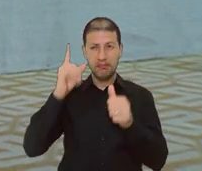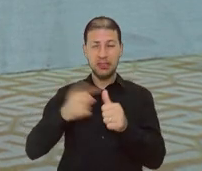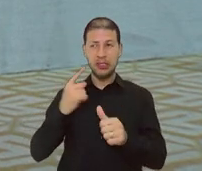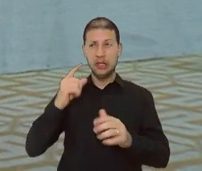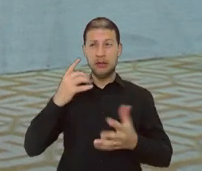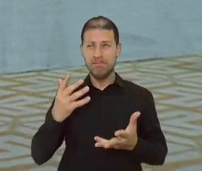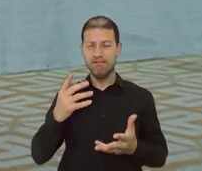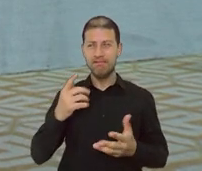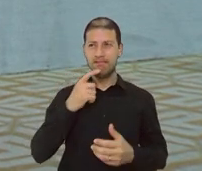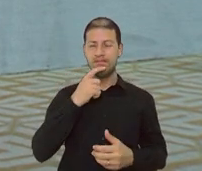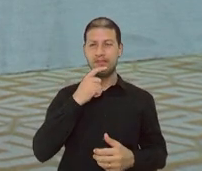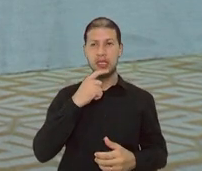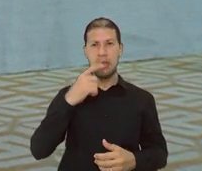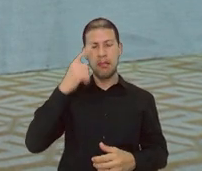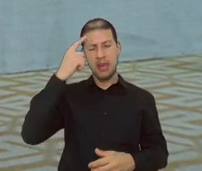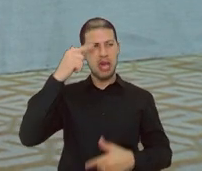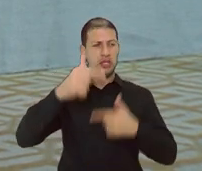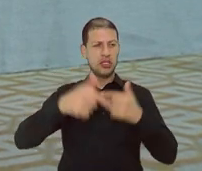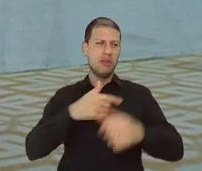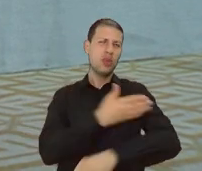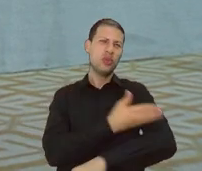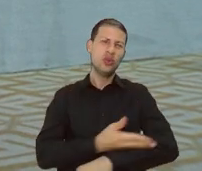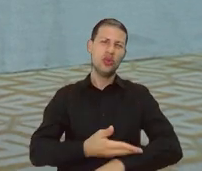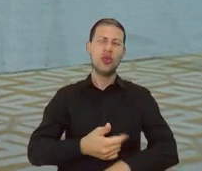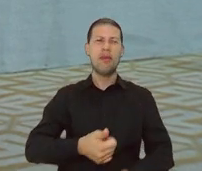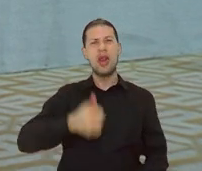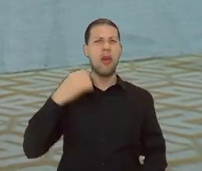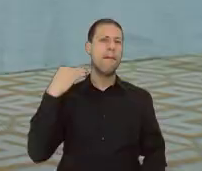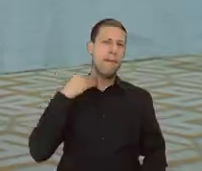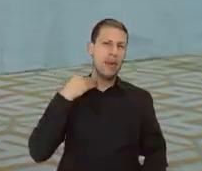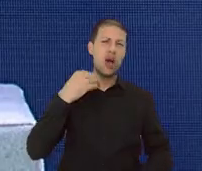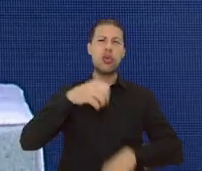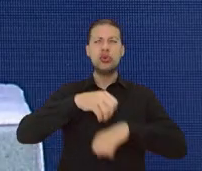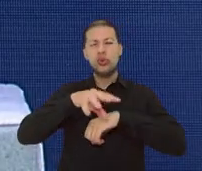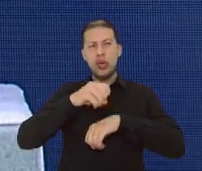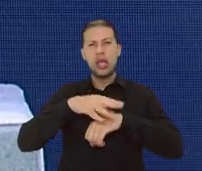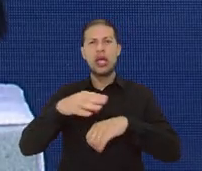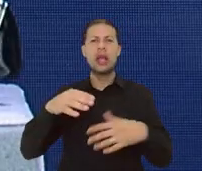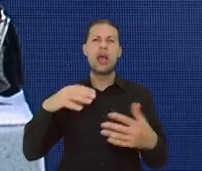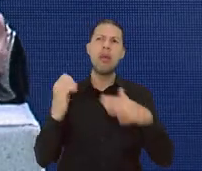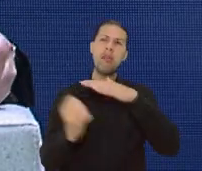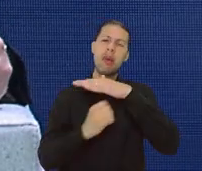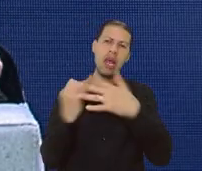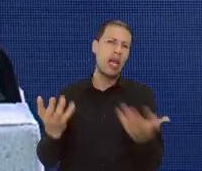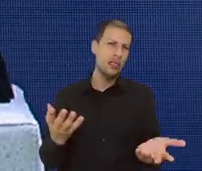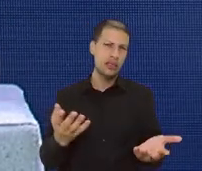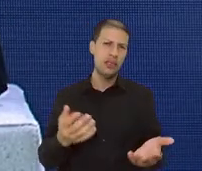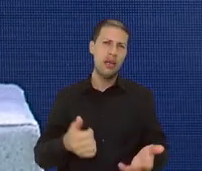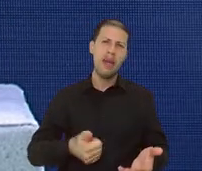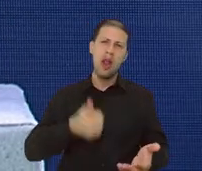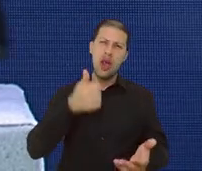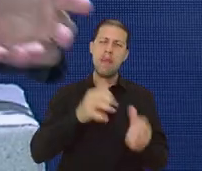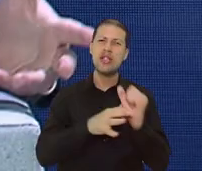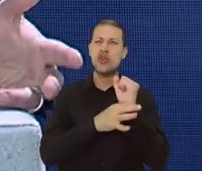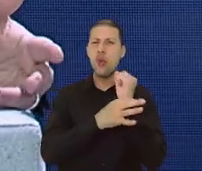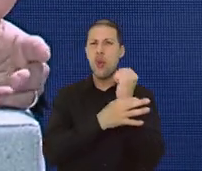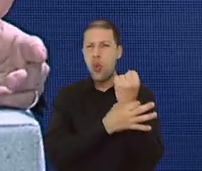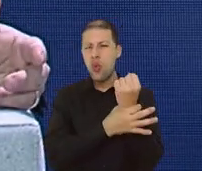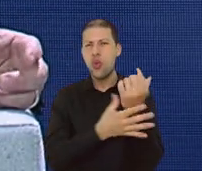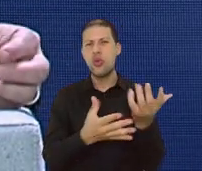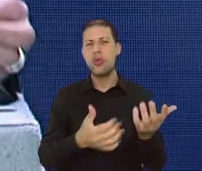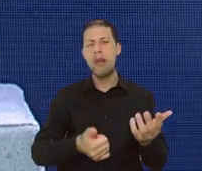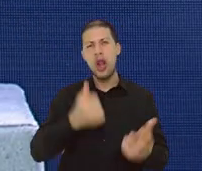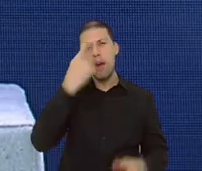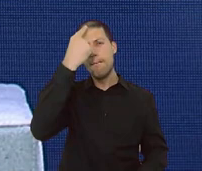pensar que uma carreira tradicional num banco numa consultoria numa empresa seja mais seguro seja mais aderente ao seu perfil